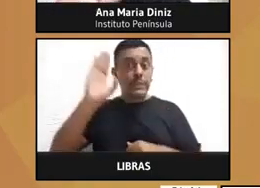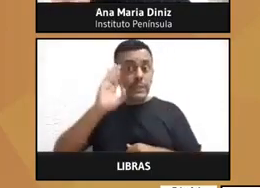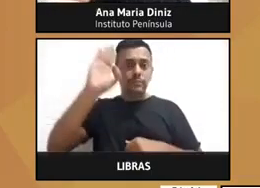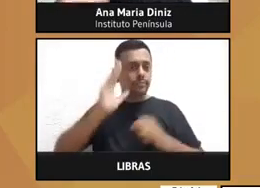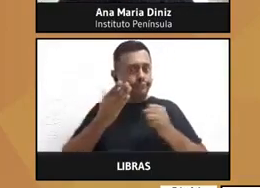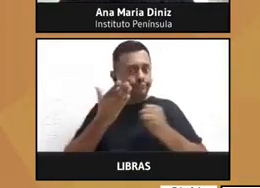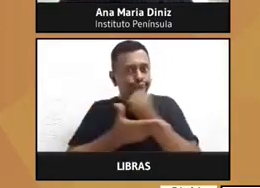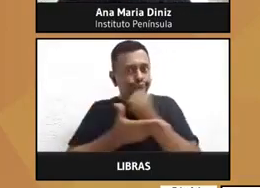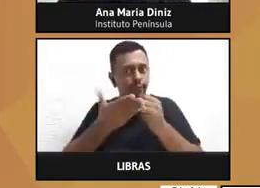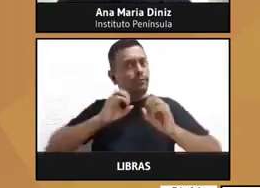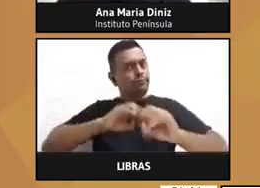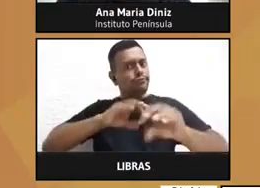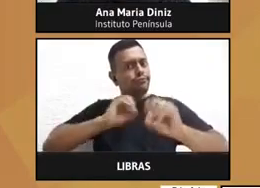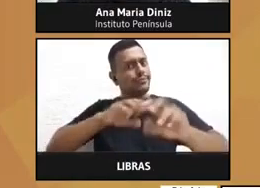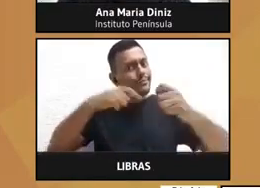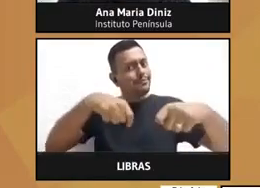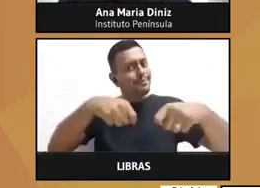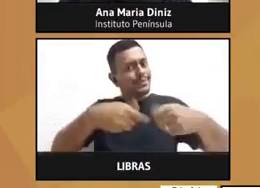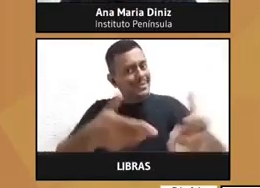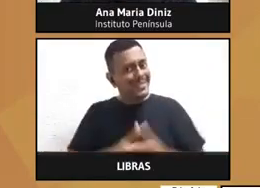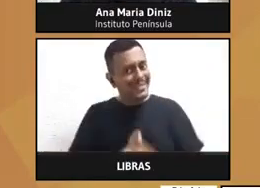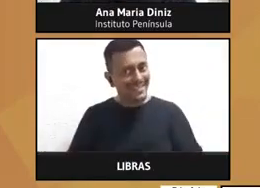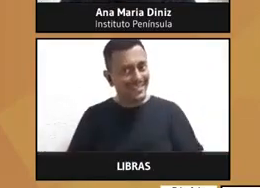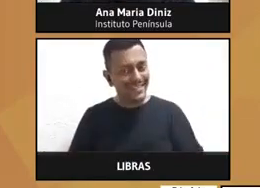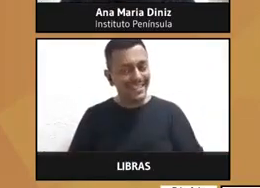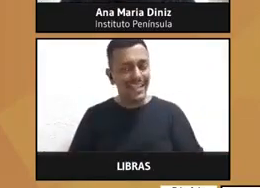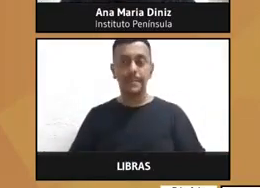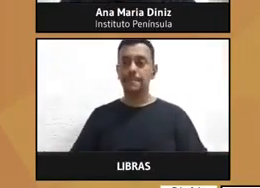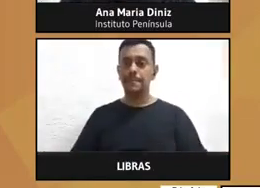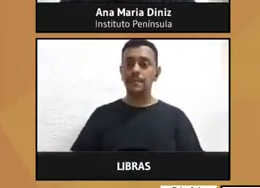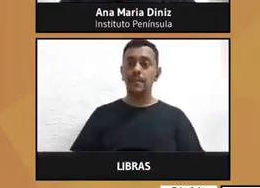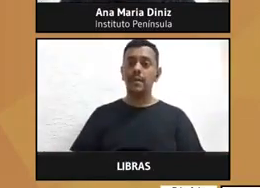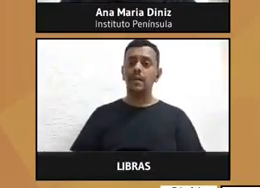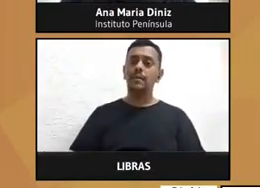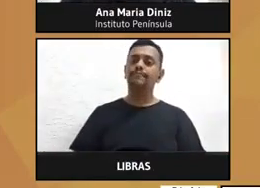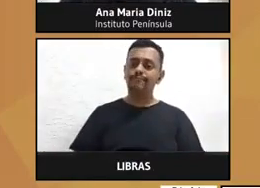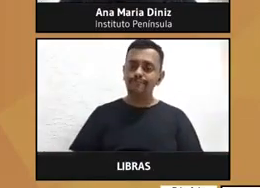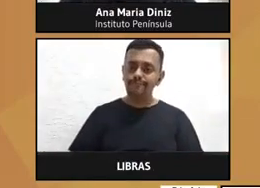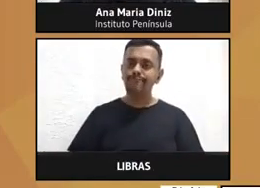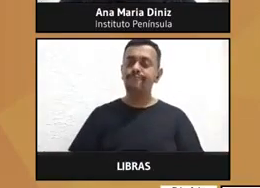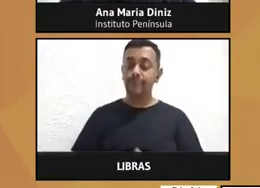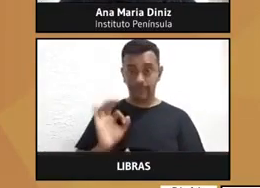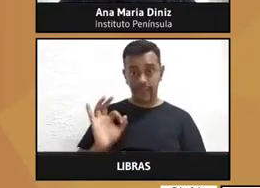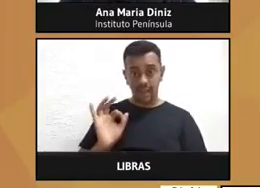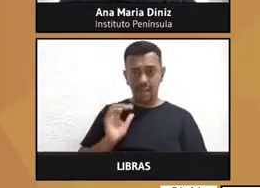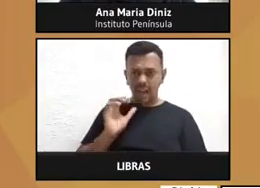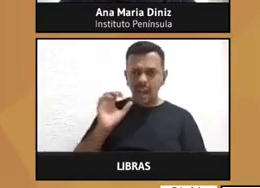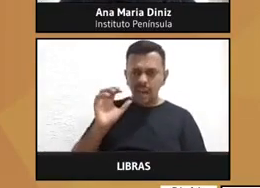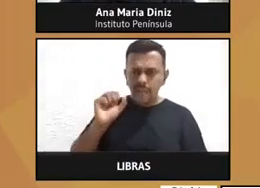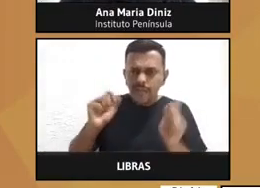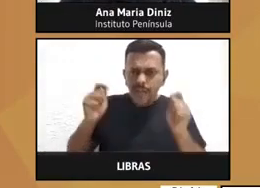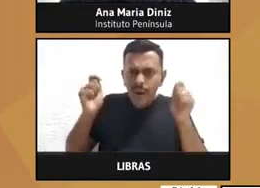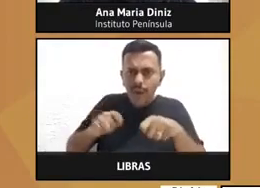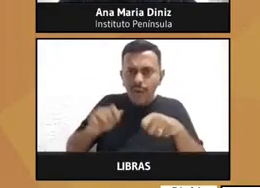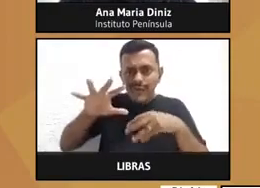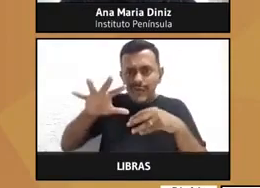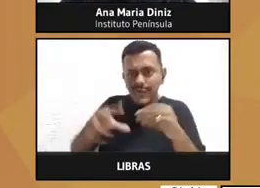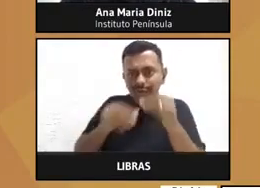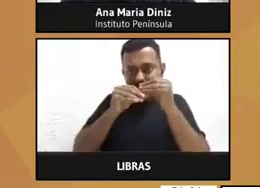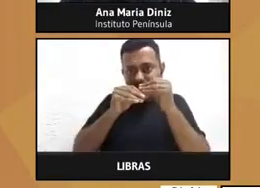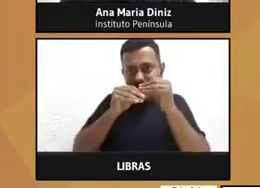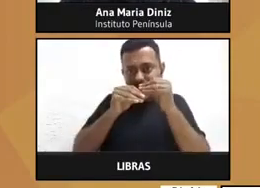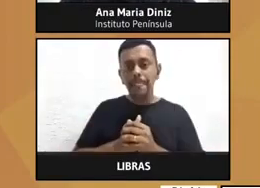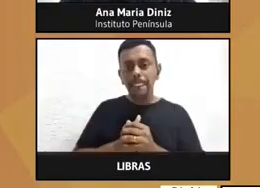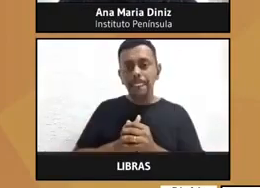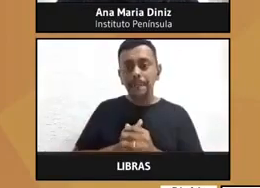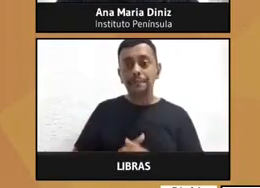que eu posso complementar aqui, acrescentando mais um ponto? Você teve a